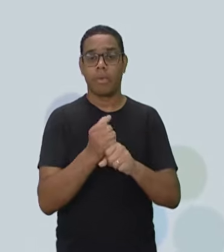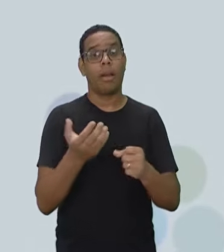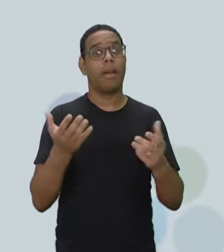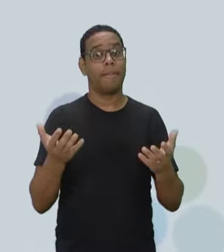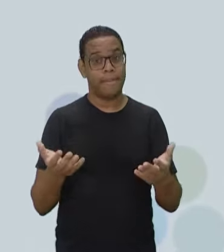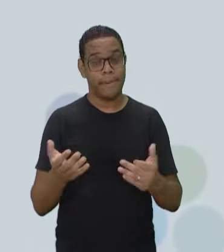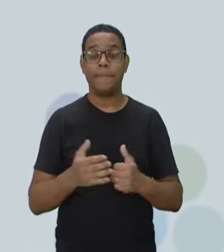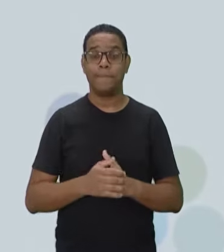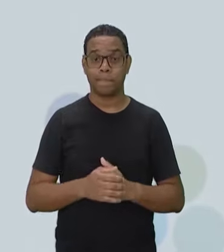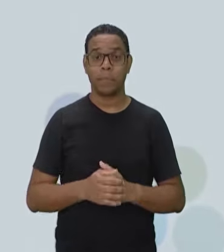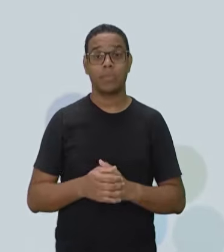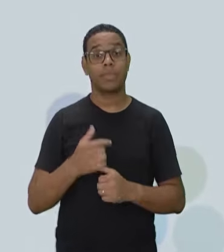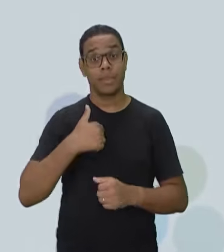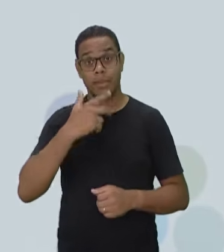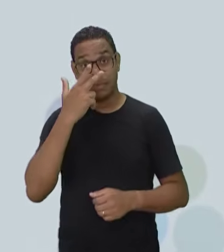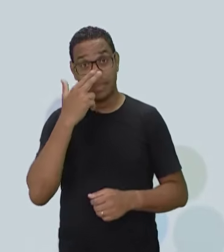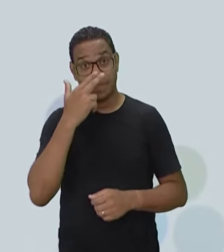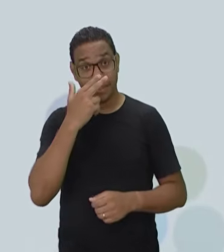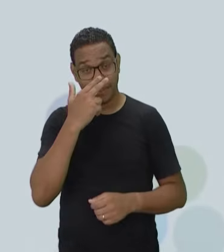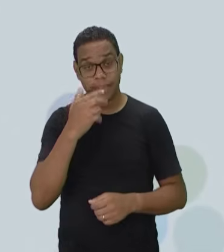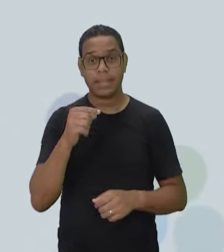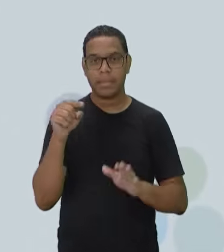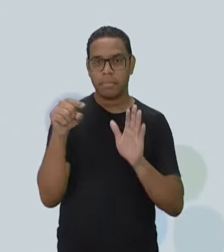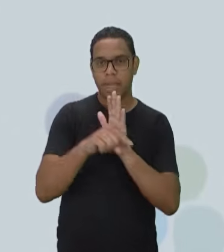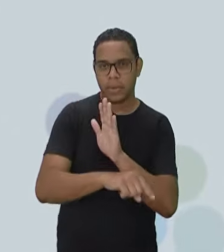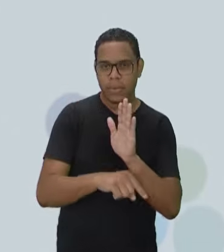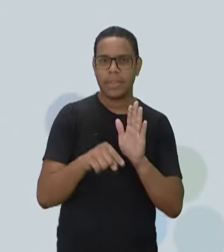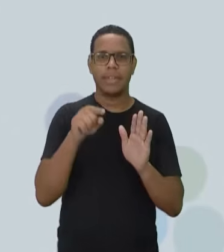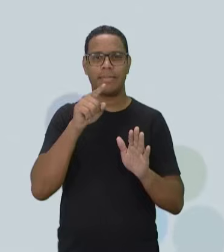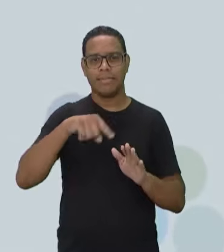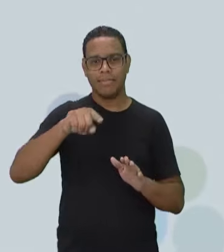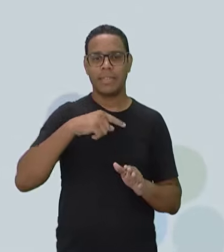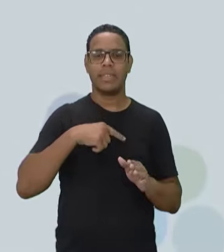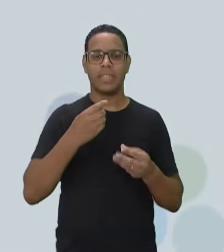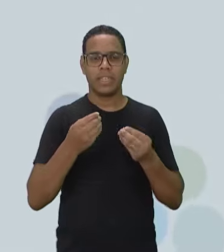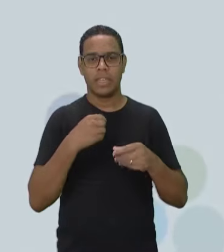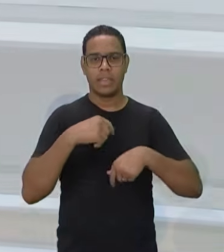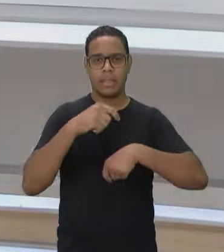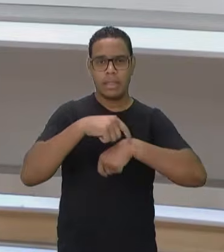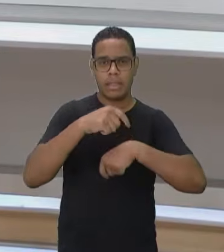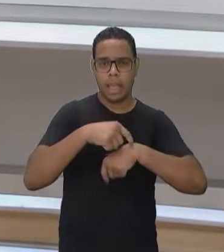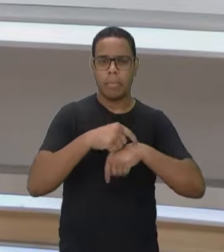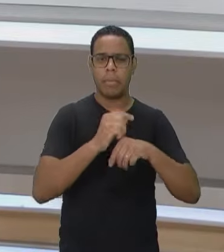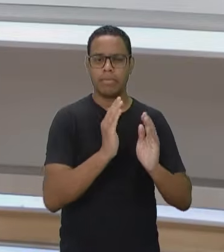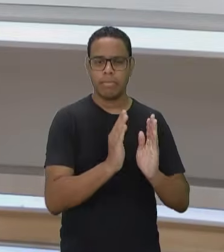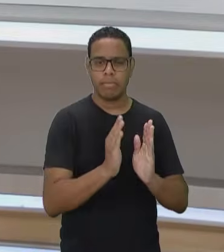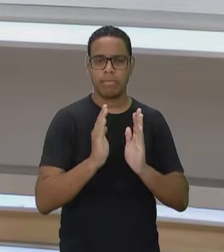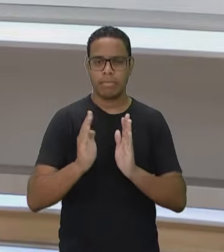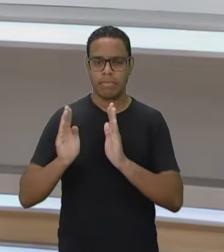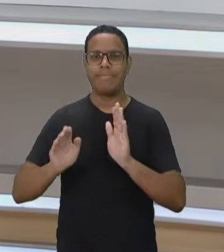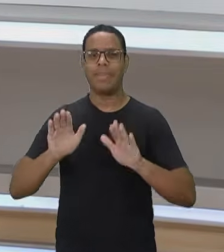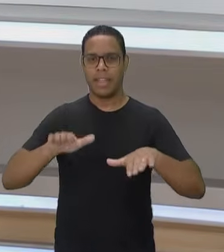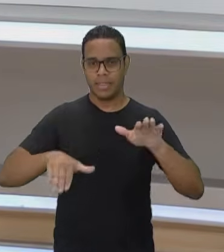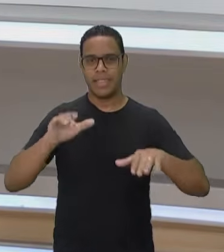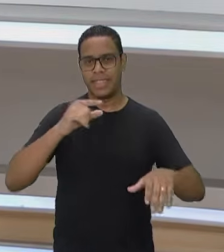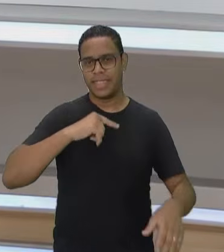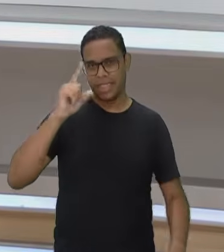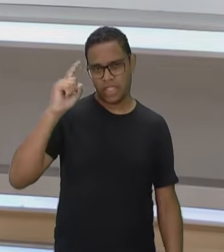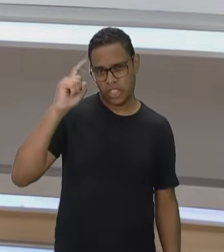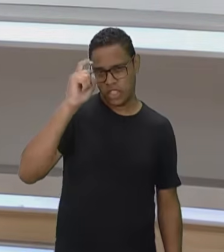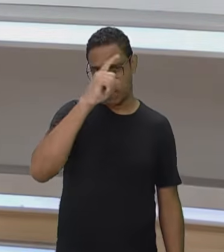Olha, galera, parece que essas questões que envolvem aí as medidas do tempo trazem sempre um pouco